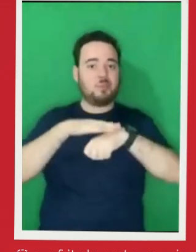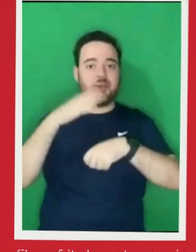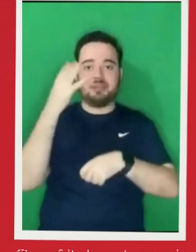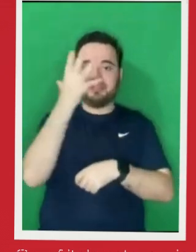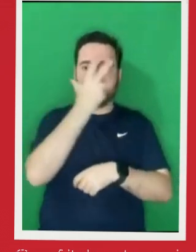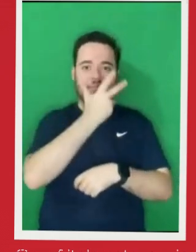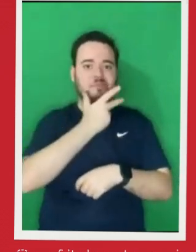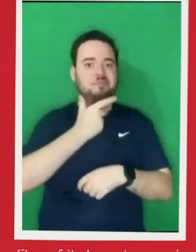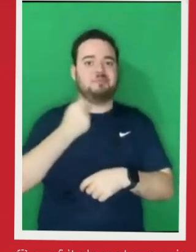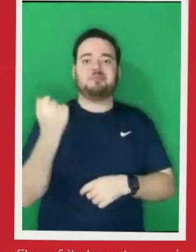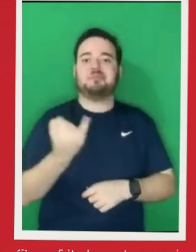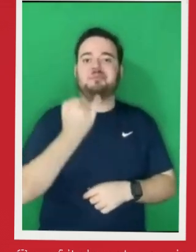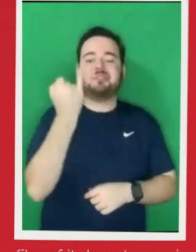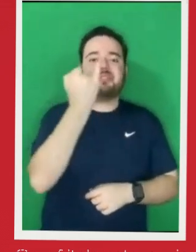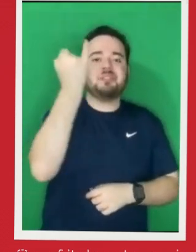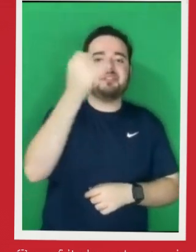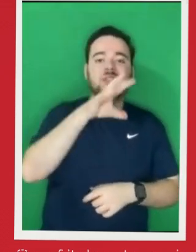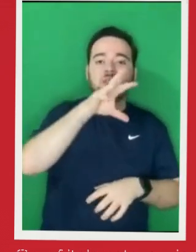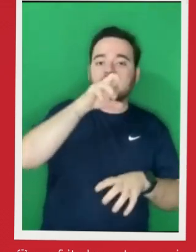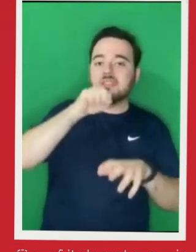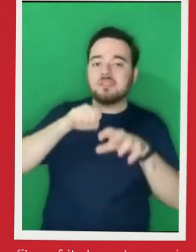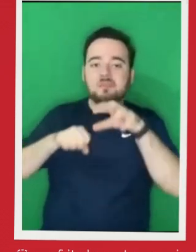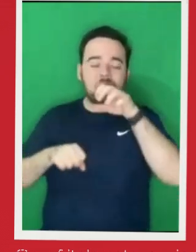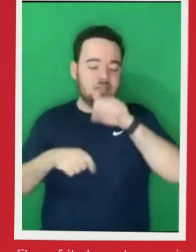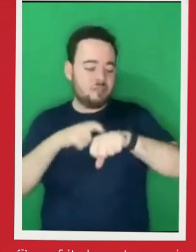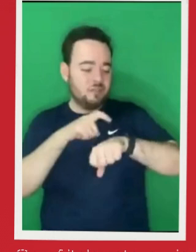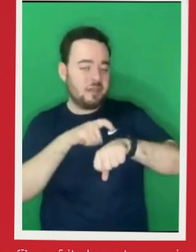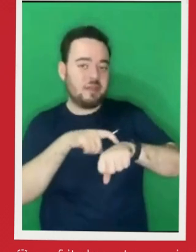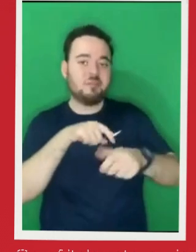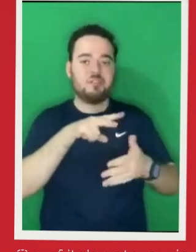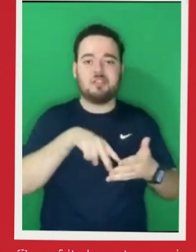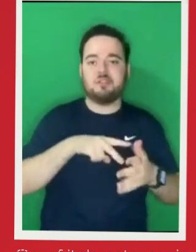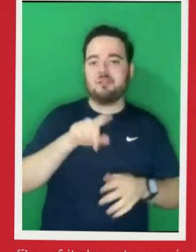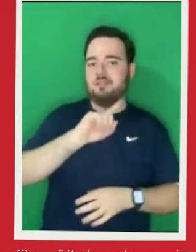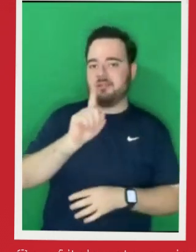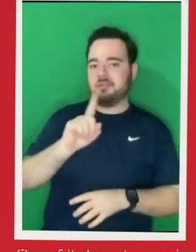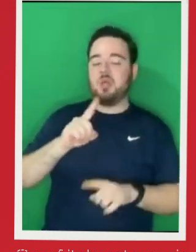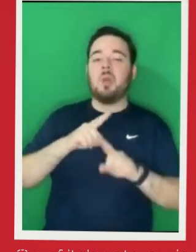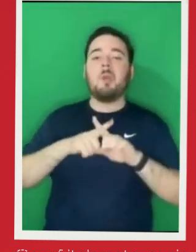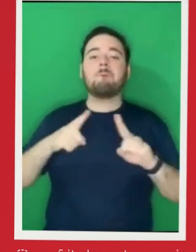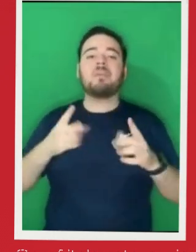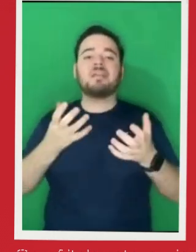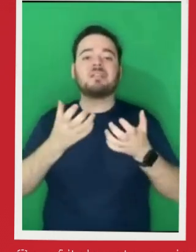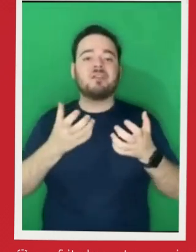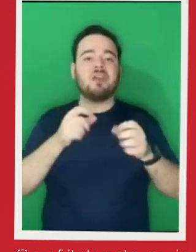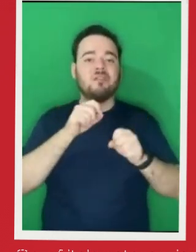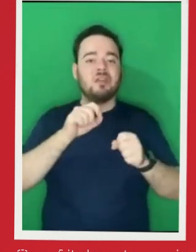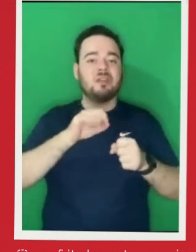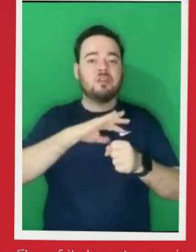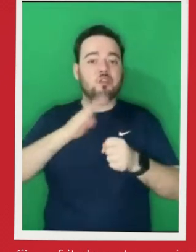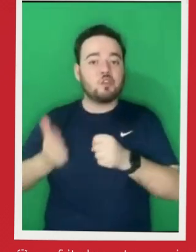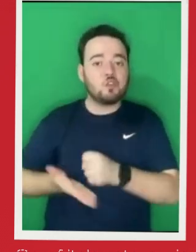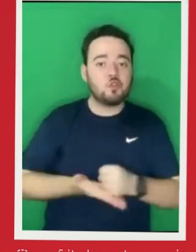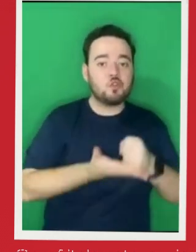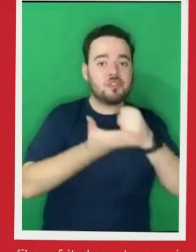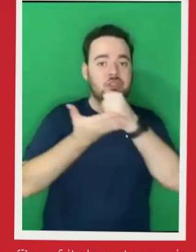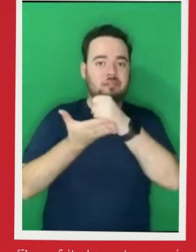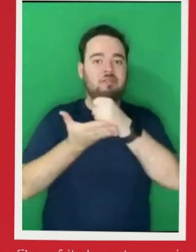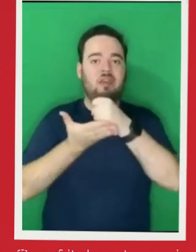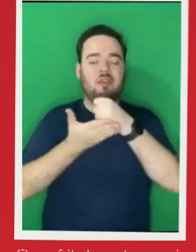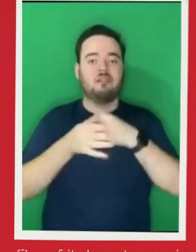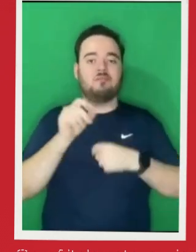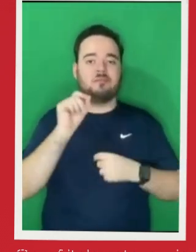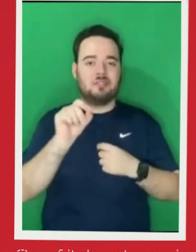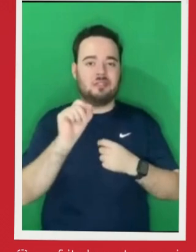ter uma harmonia de respiro, uma harmonia de tempo de leitura. Mas eu queria sustentar que é